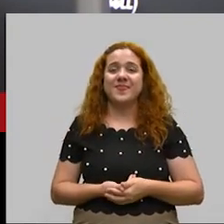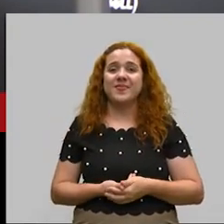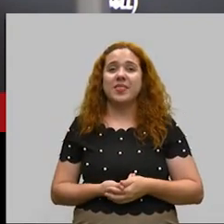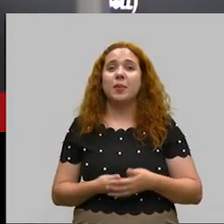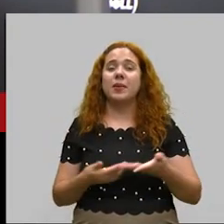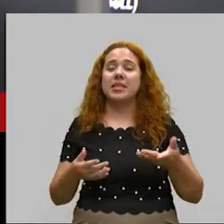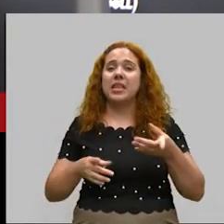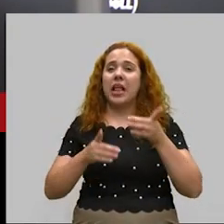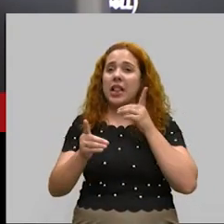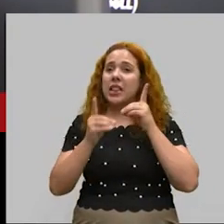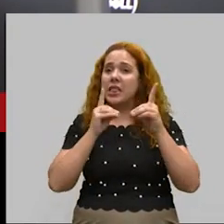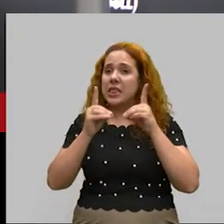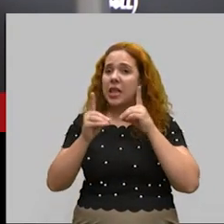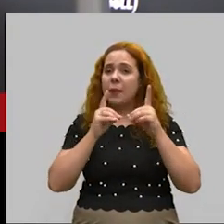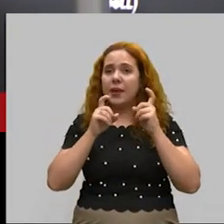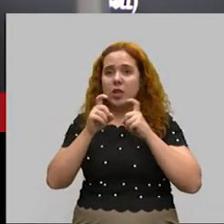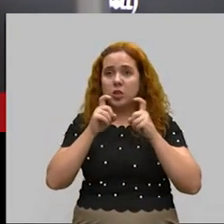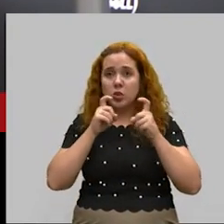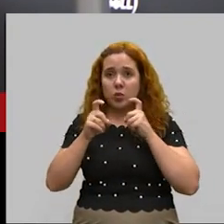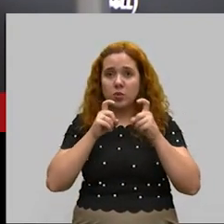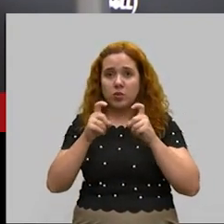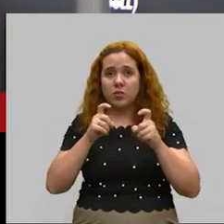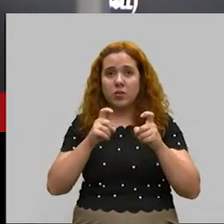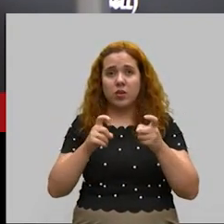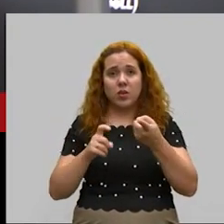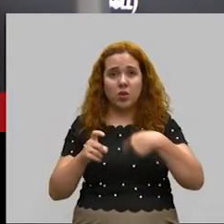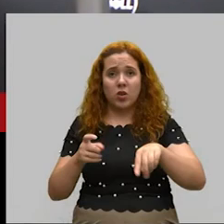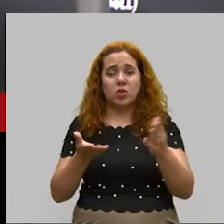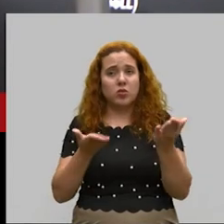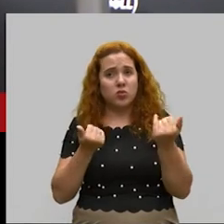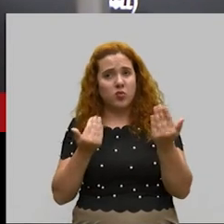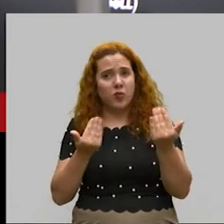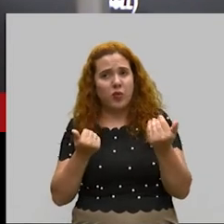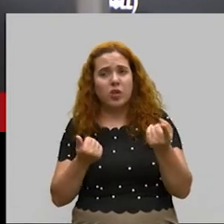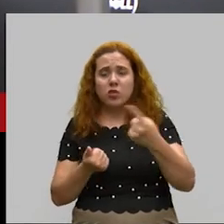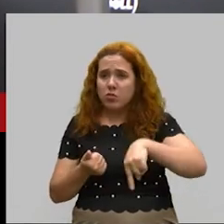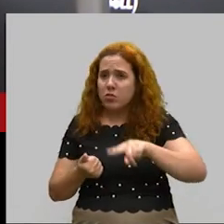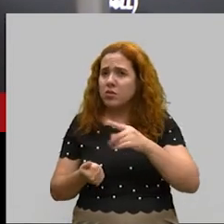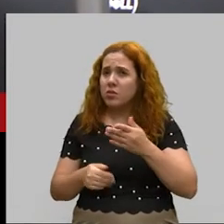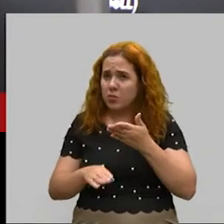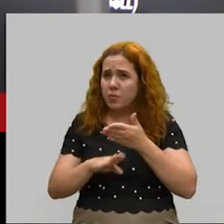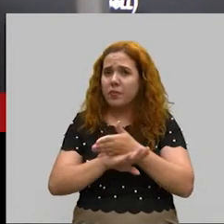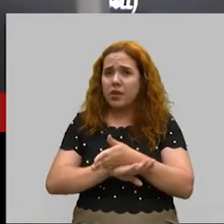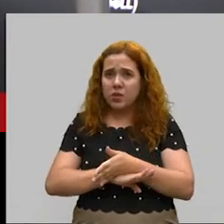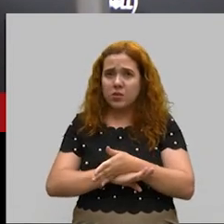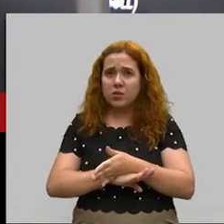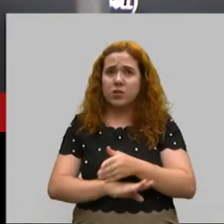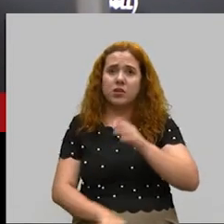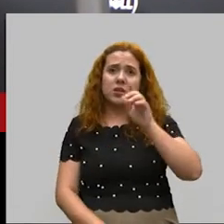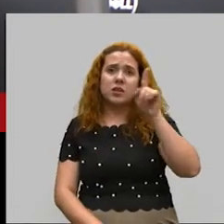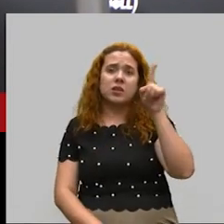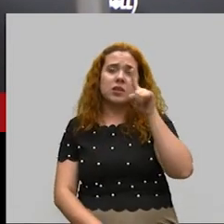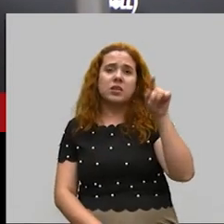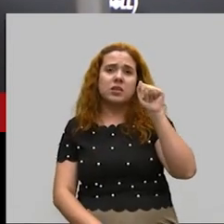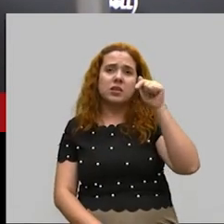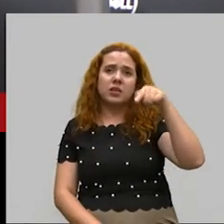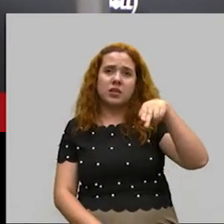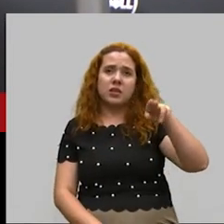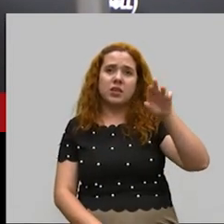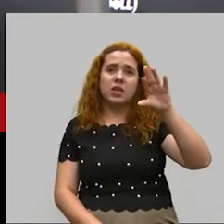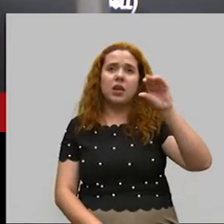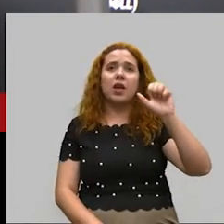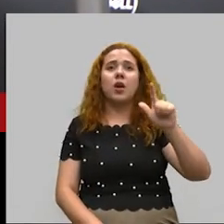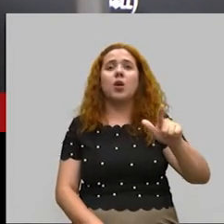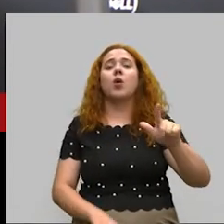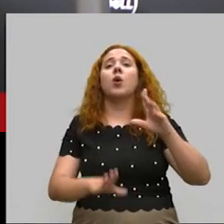pública de grande relevância né para nós Juventude para todos que estão né aqui participando eu sou Zaquiel da Silva Santos sou quilombola da comunidade